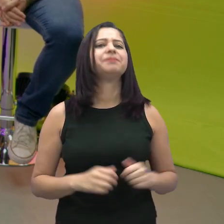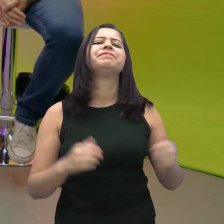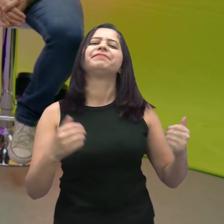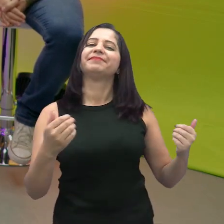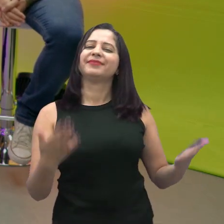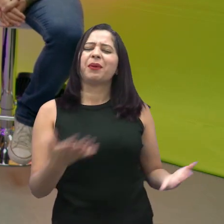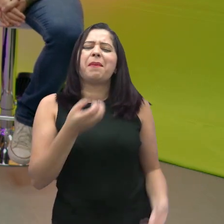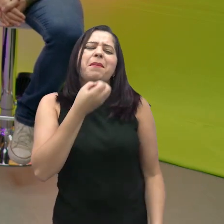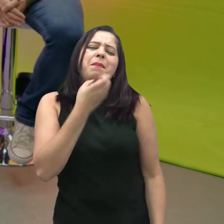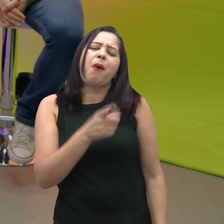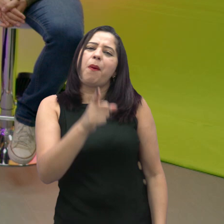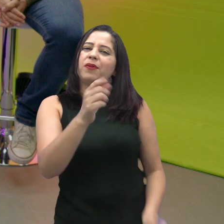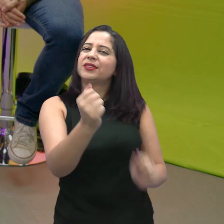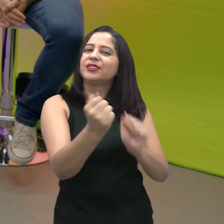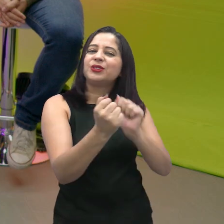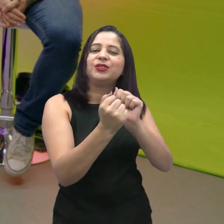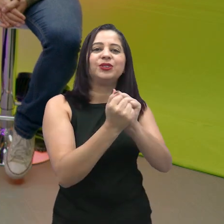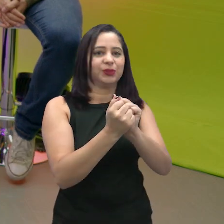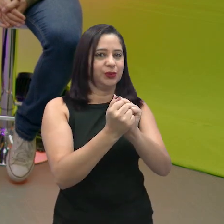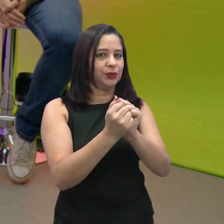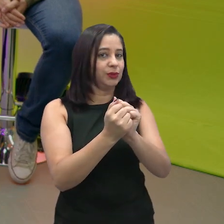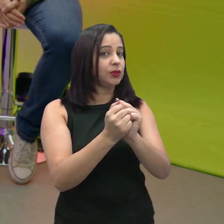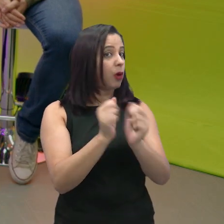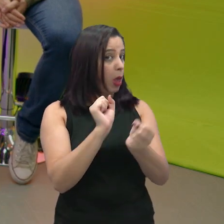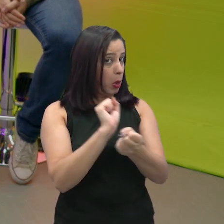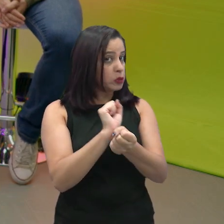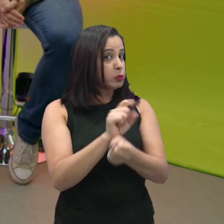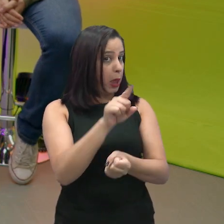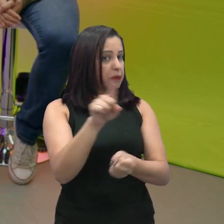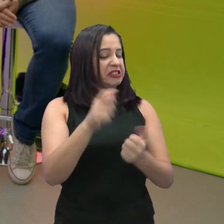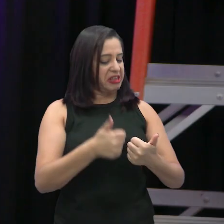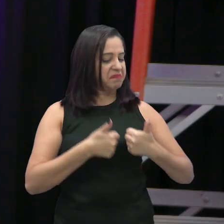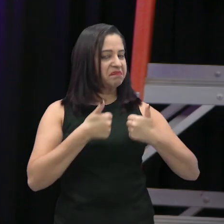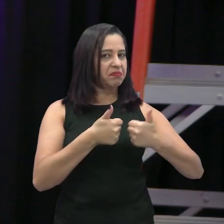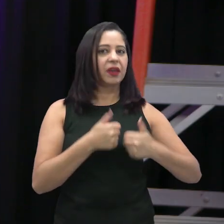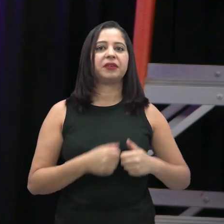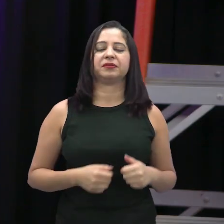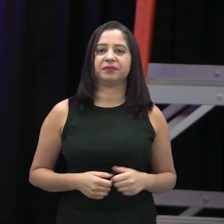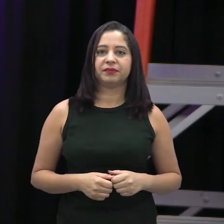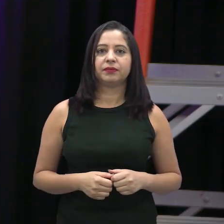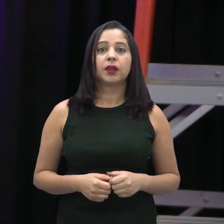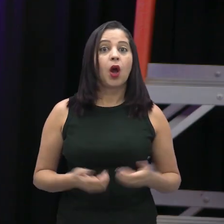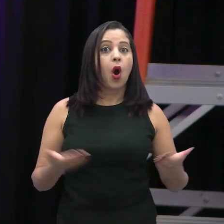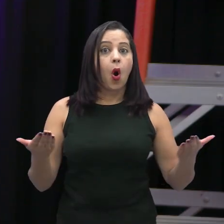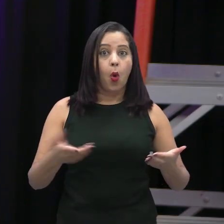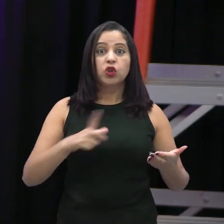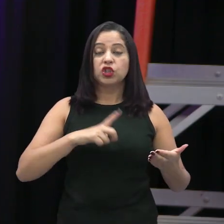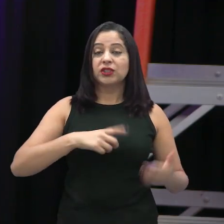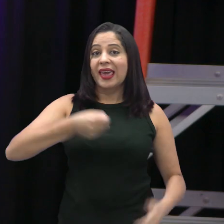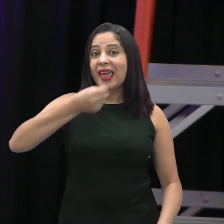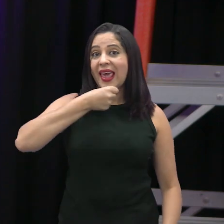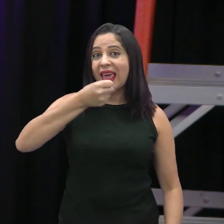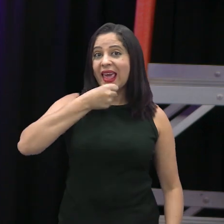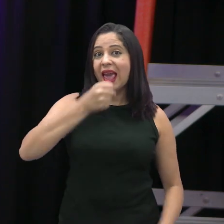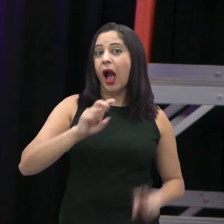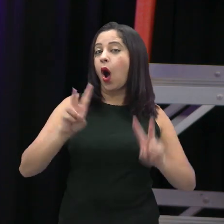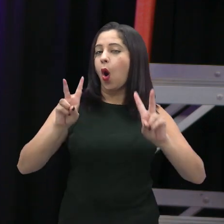que delícia ter vocês aqui no nosso programa hoje, hein? Espero que vocês estejam bem por aí, viu? Hoje tem reportagem